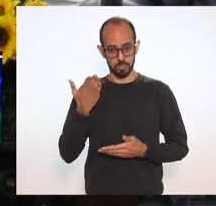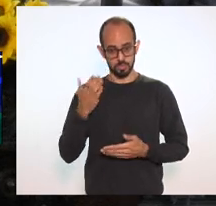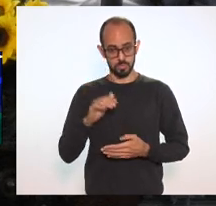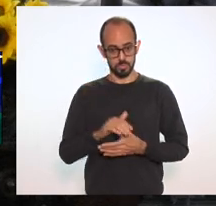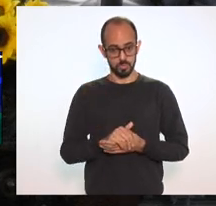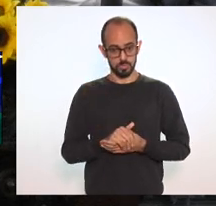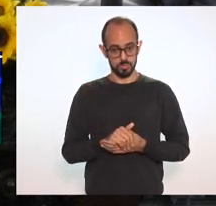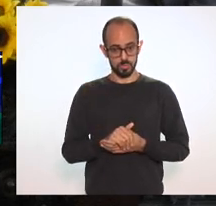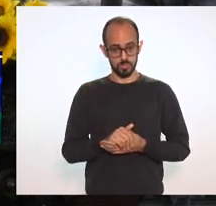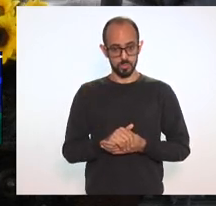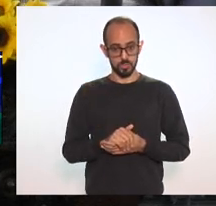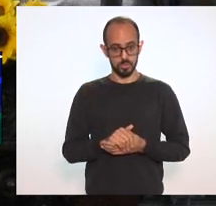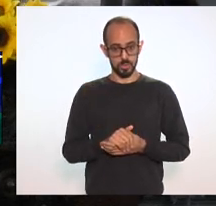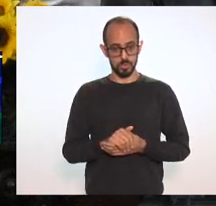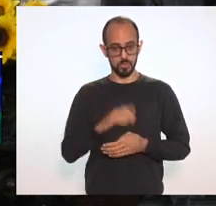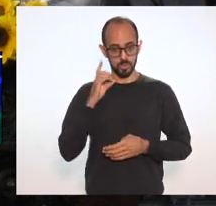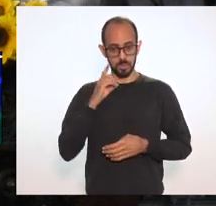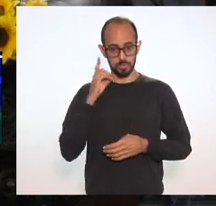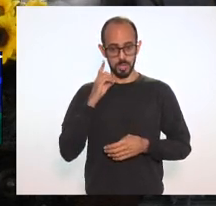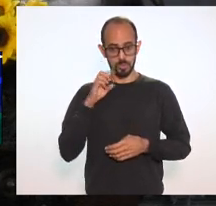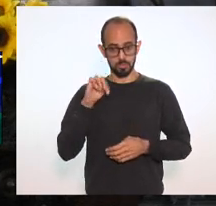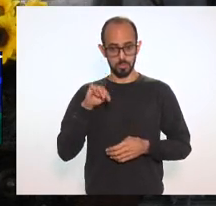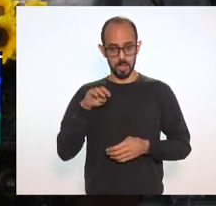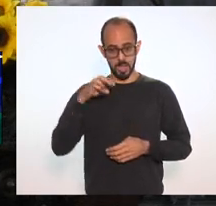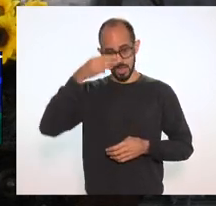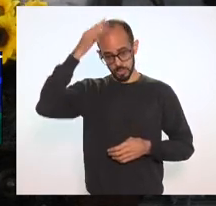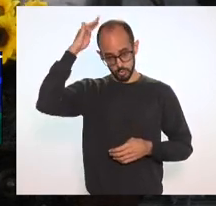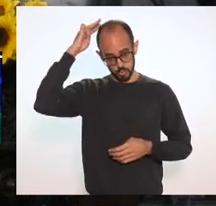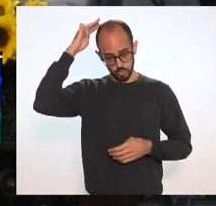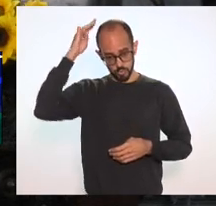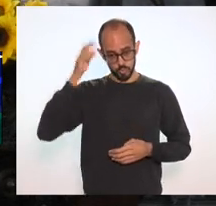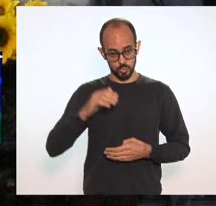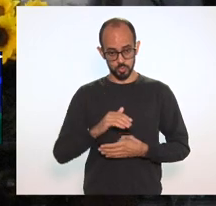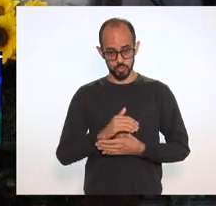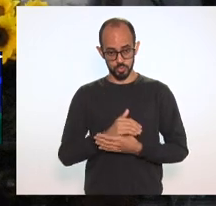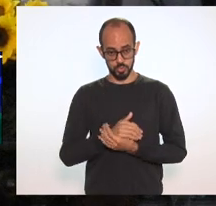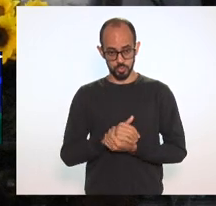o deputado Márcio ele